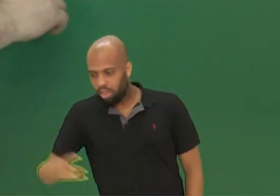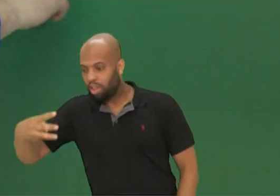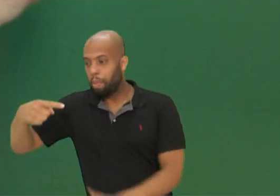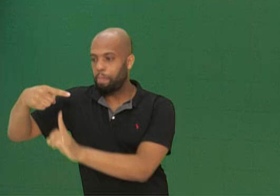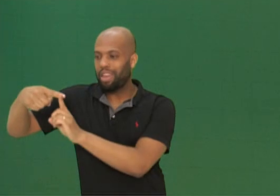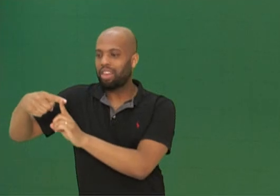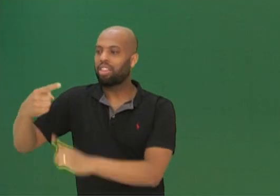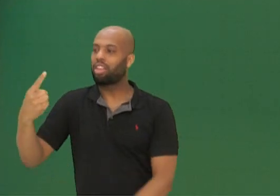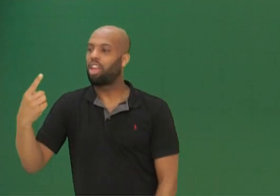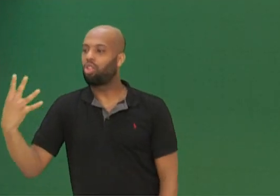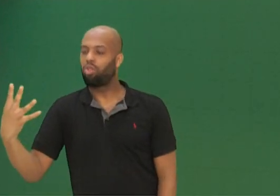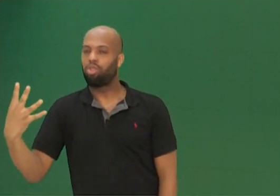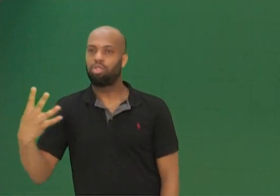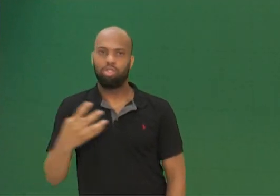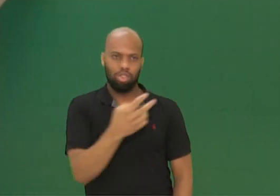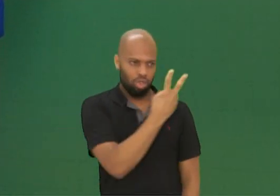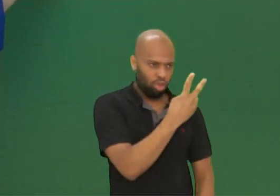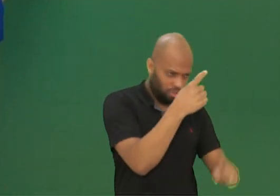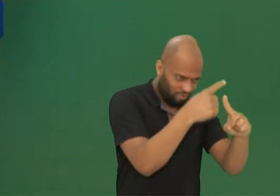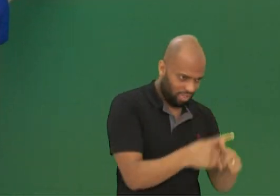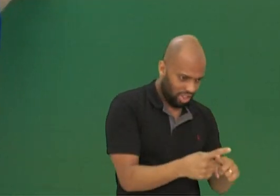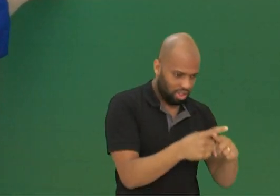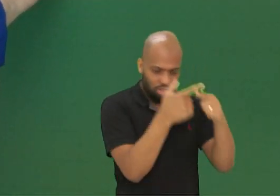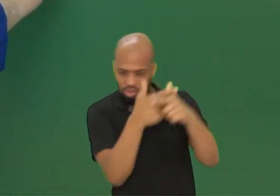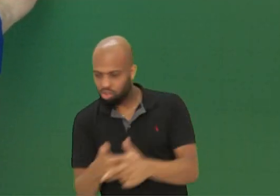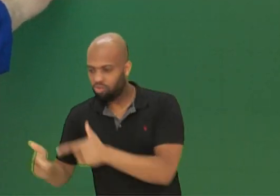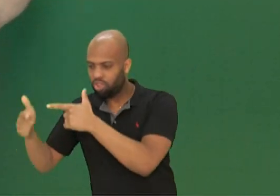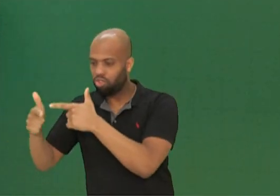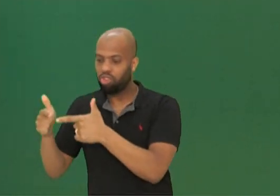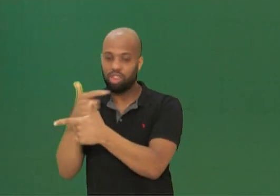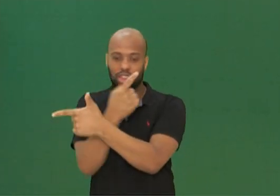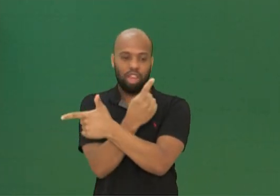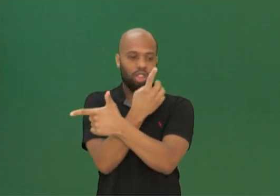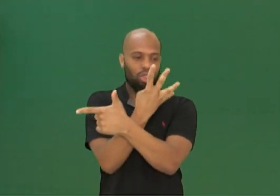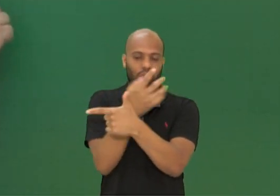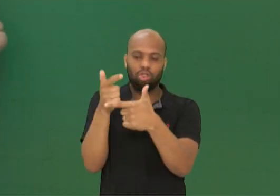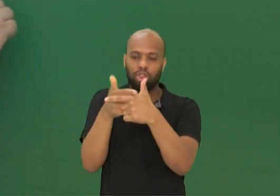2 passa dividindo. 14 dividido por 2.